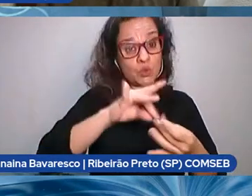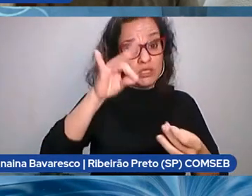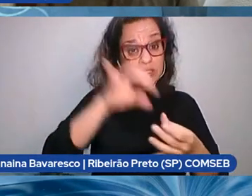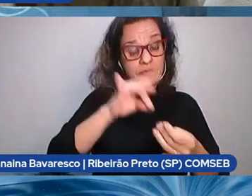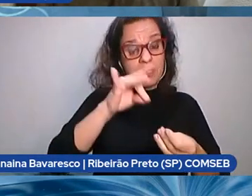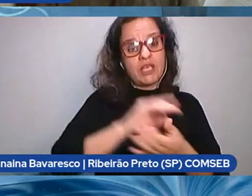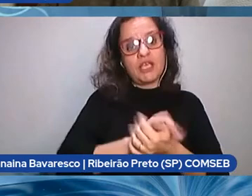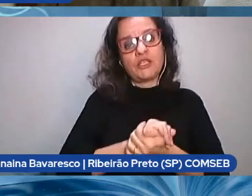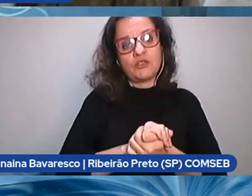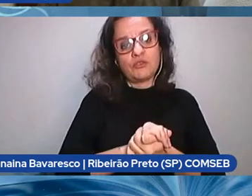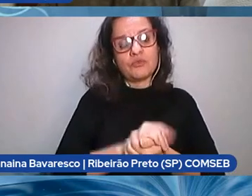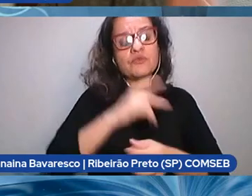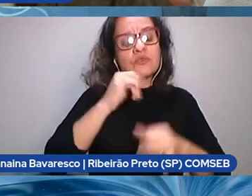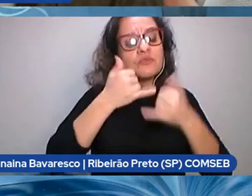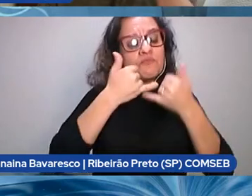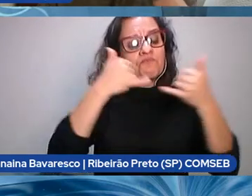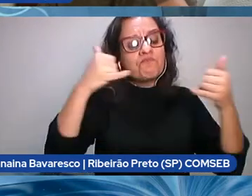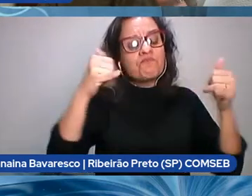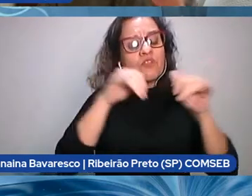eles cogitam